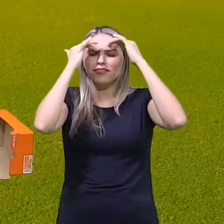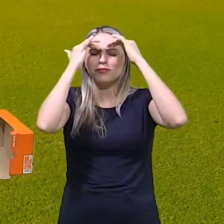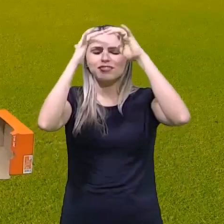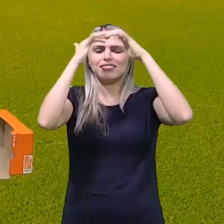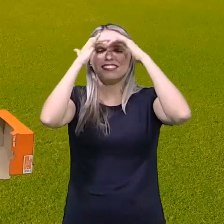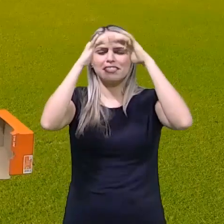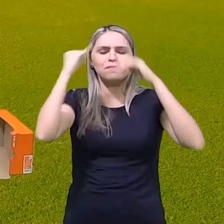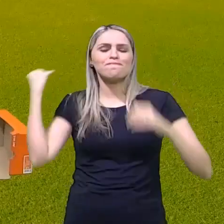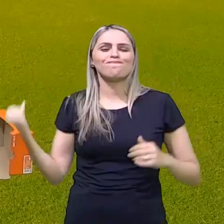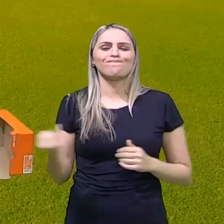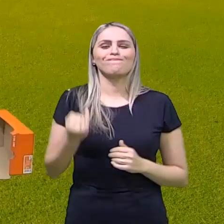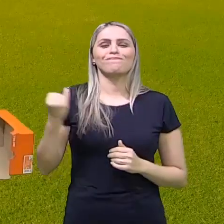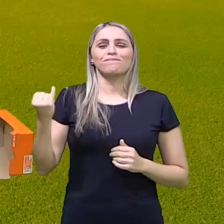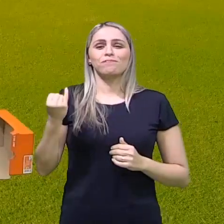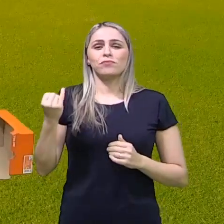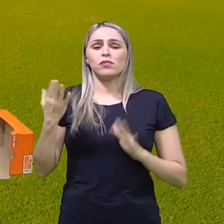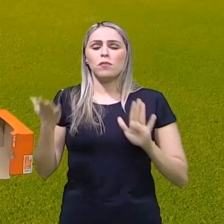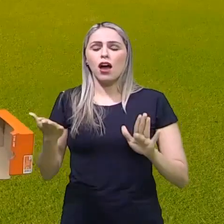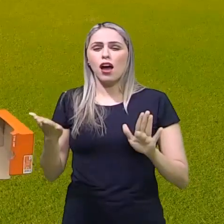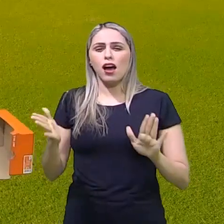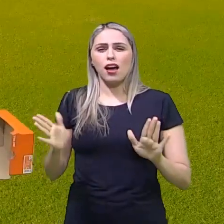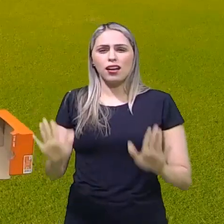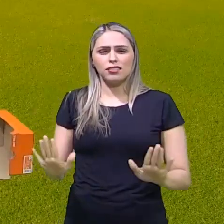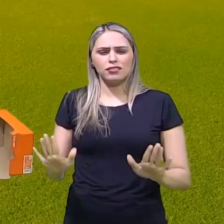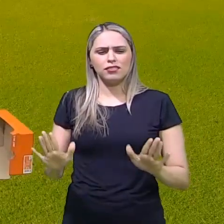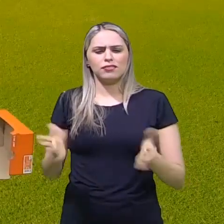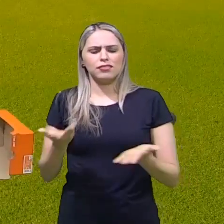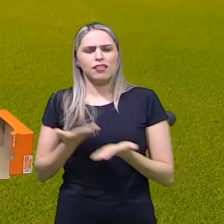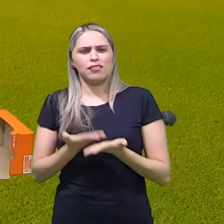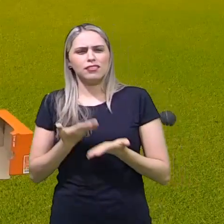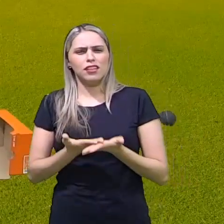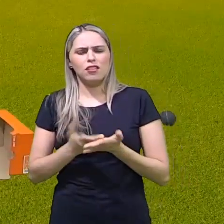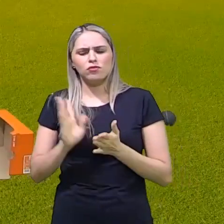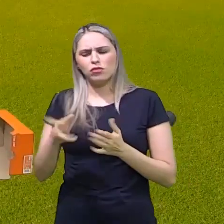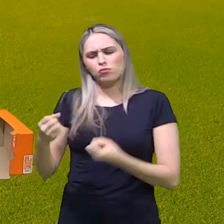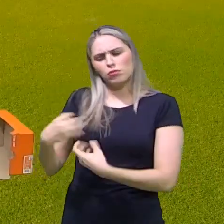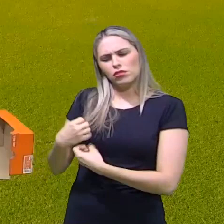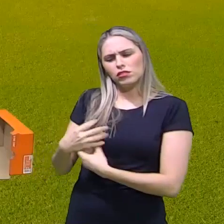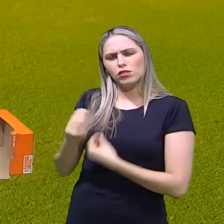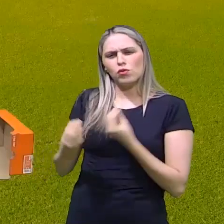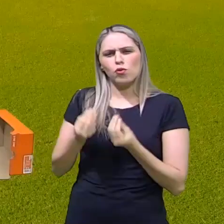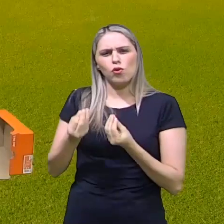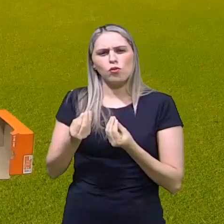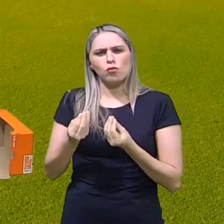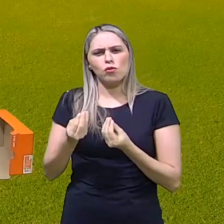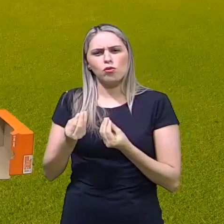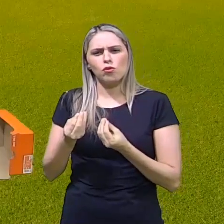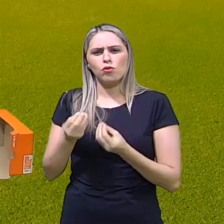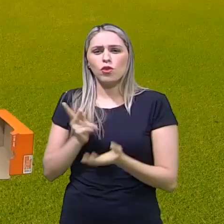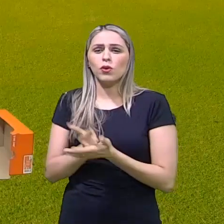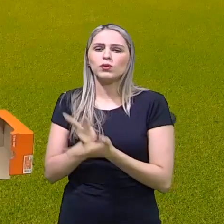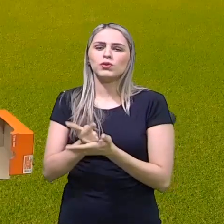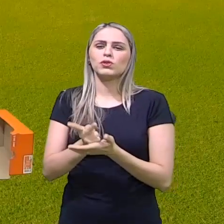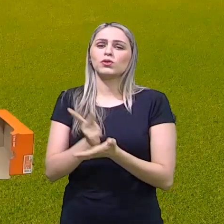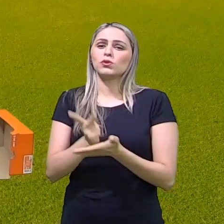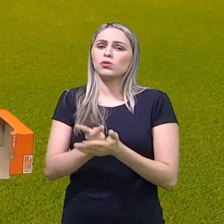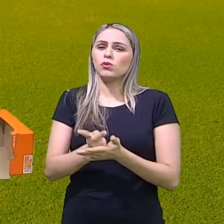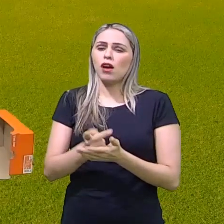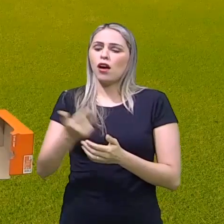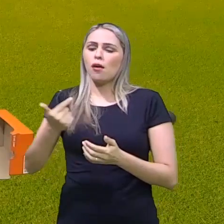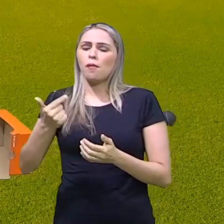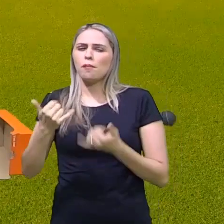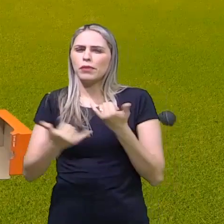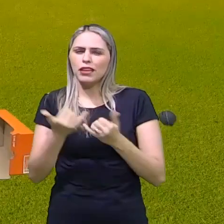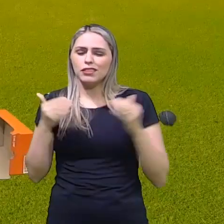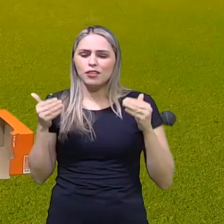legal! Nossa, agora a aula... gente vai fazer o seguinte. Não, calma! O senhor me ensinou uma brincadeira. Mas a gente vai continuar no golfe? Não, a gente pensou em outras brincadeiras.